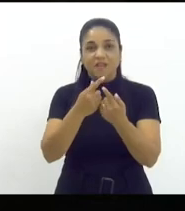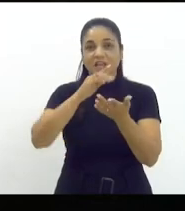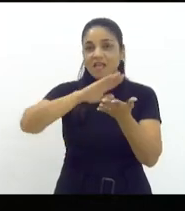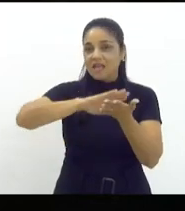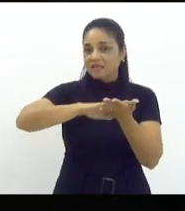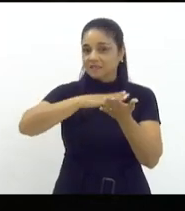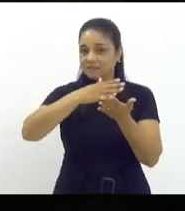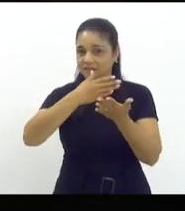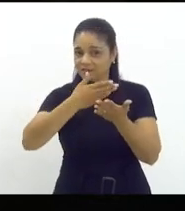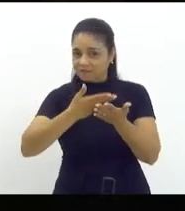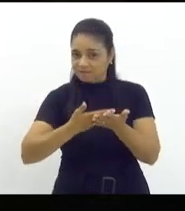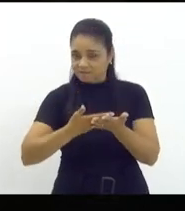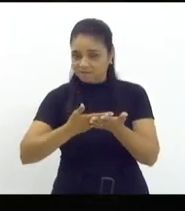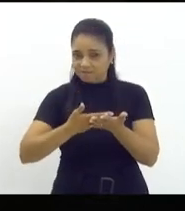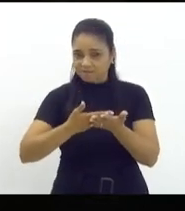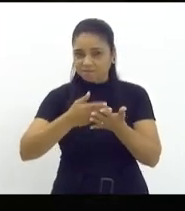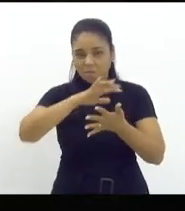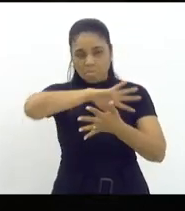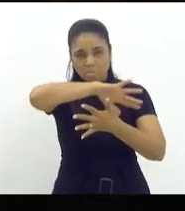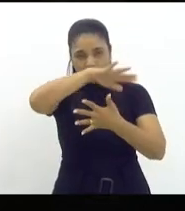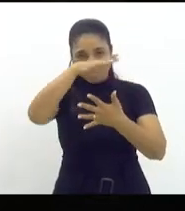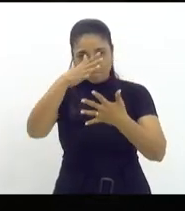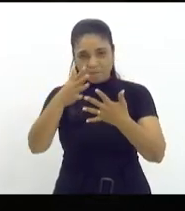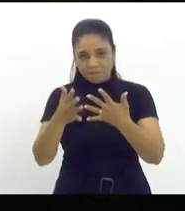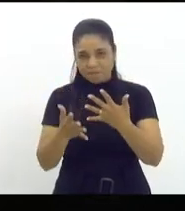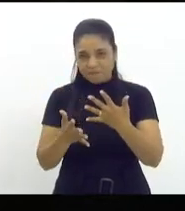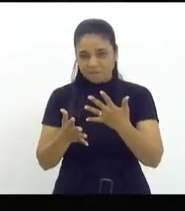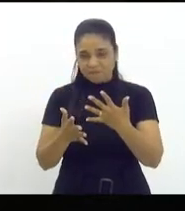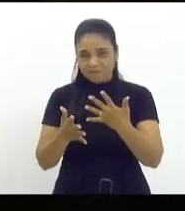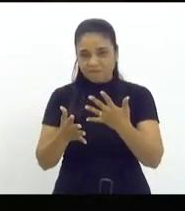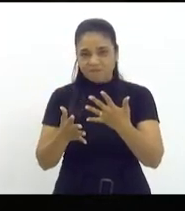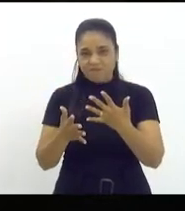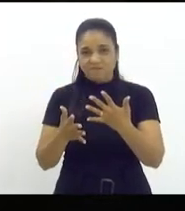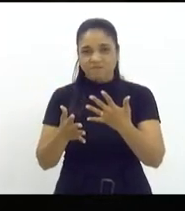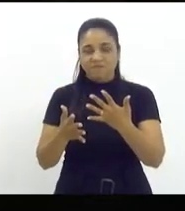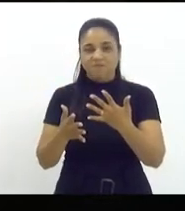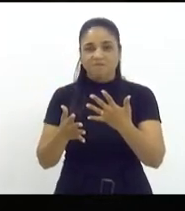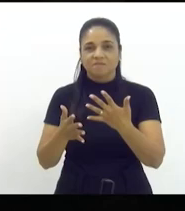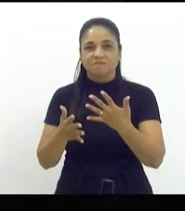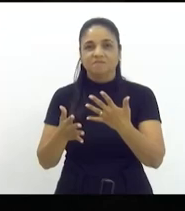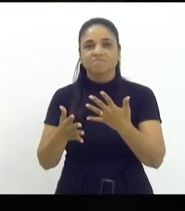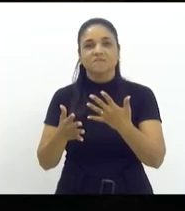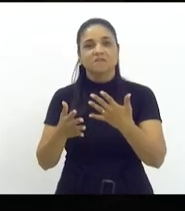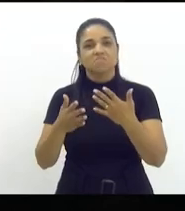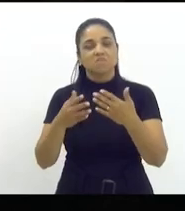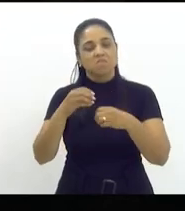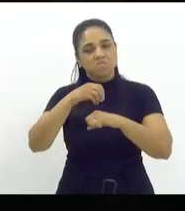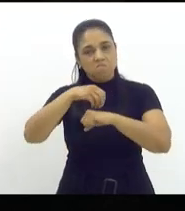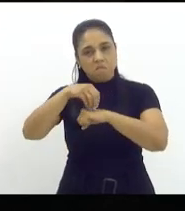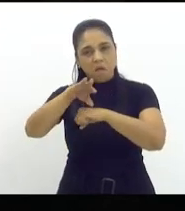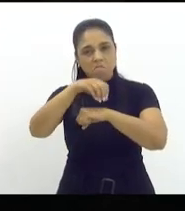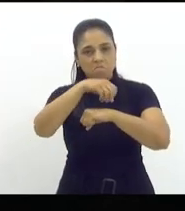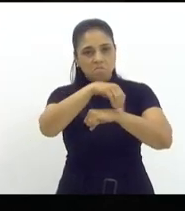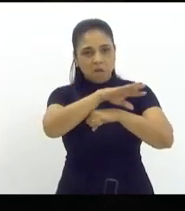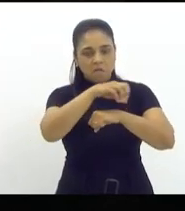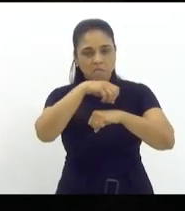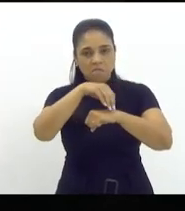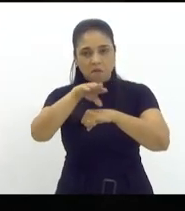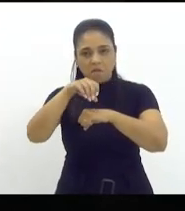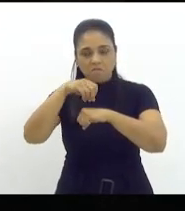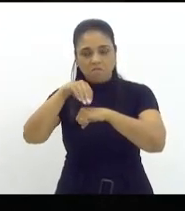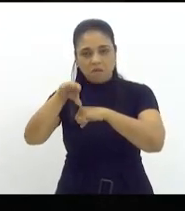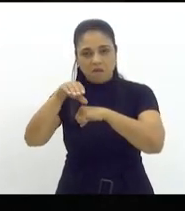intérprete da linguagem de libras que leva a nossa voz